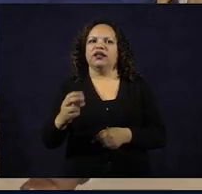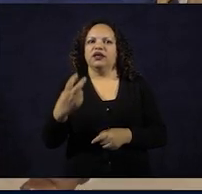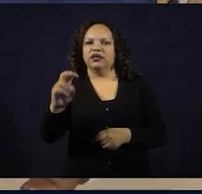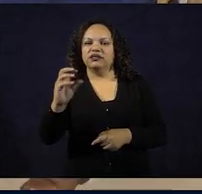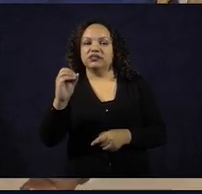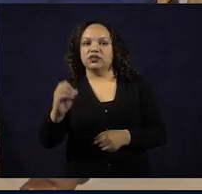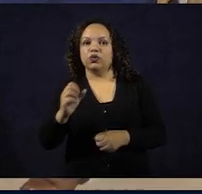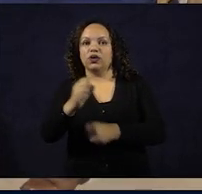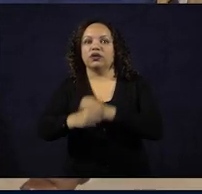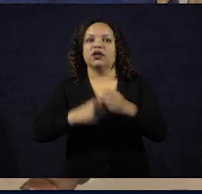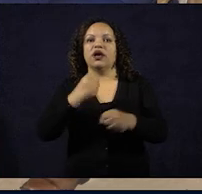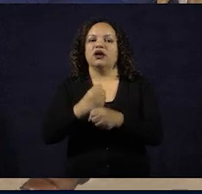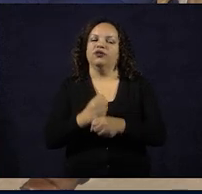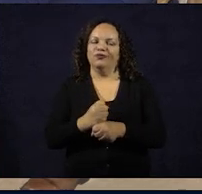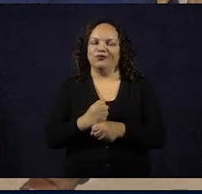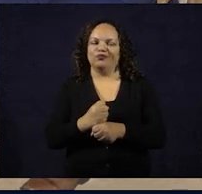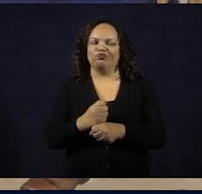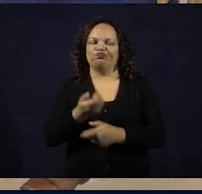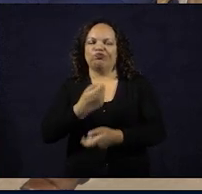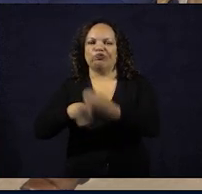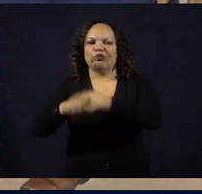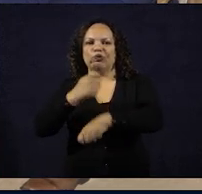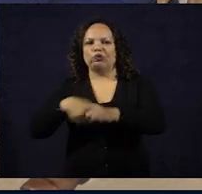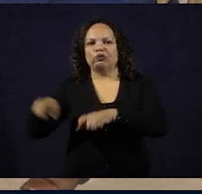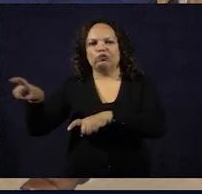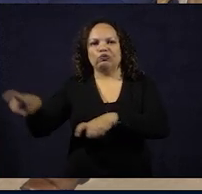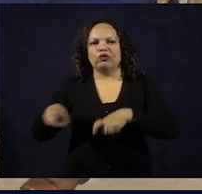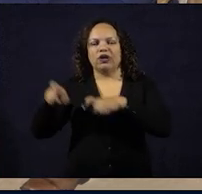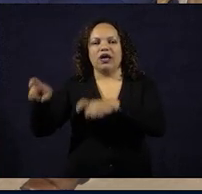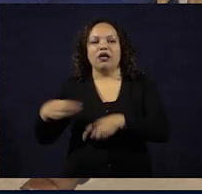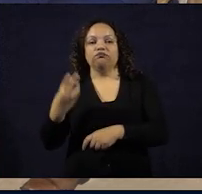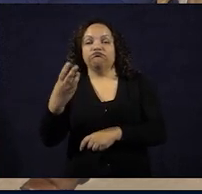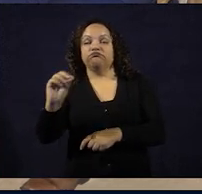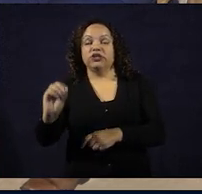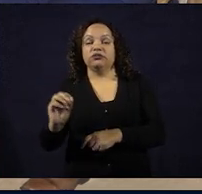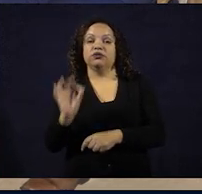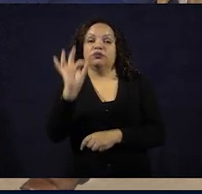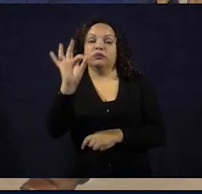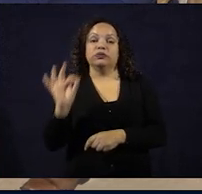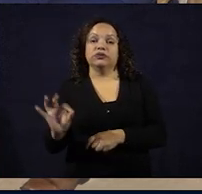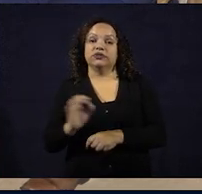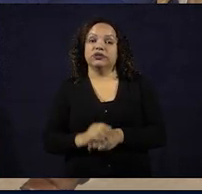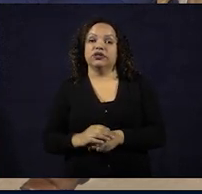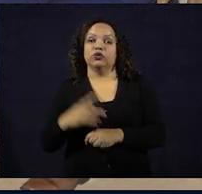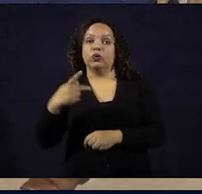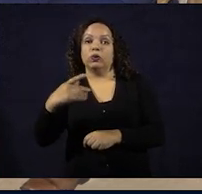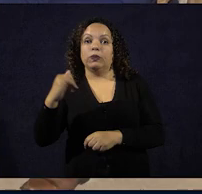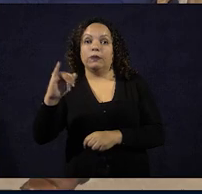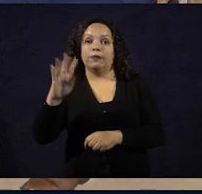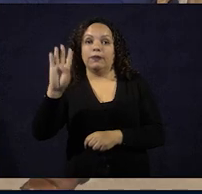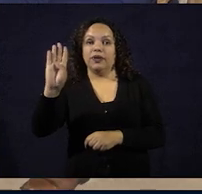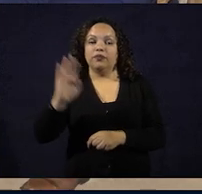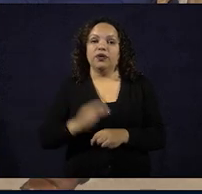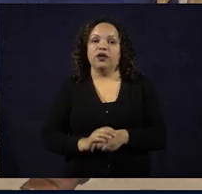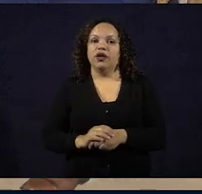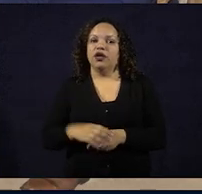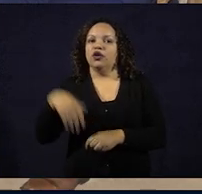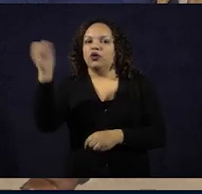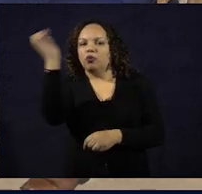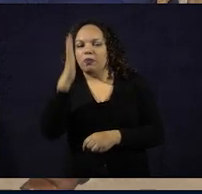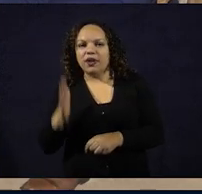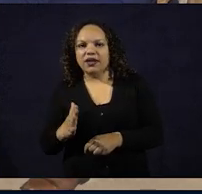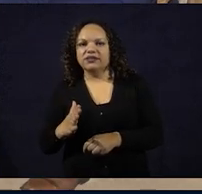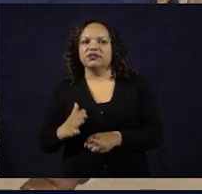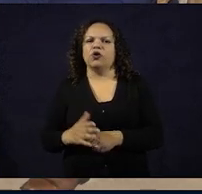resto da economia é no agronegócio é 30% quase do PIB e um setor que o Brasil é o melhor né Ele é